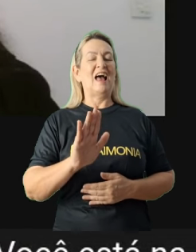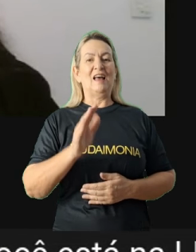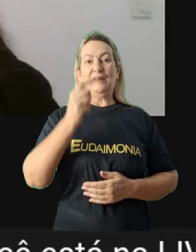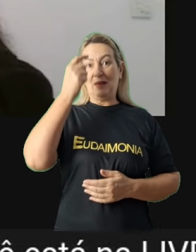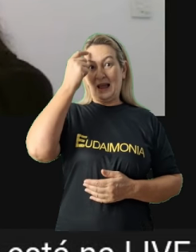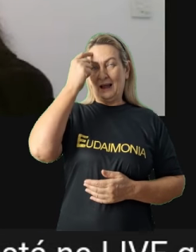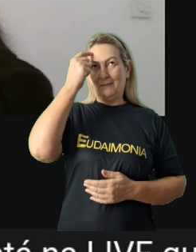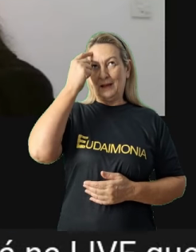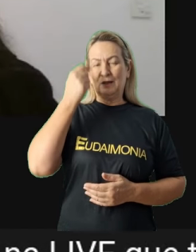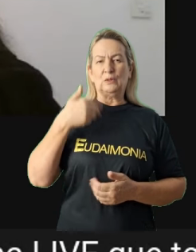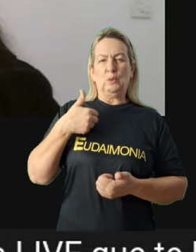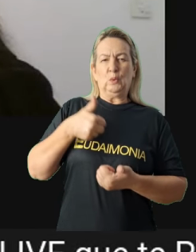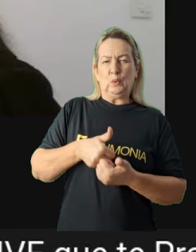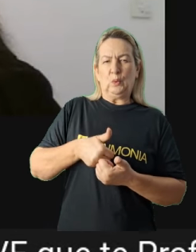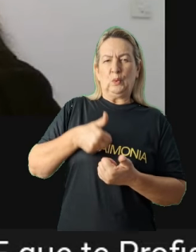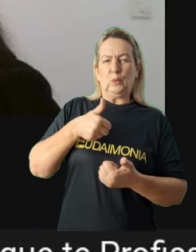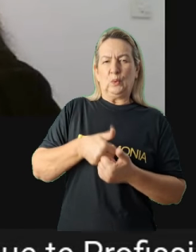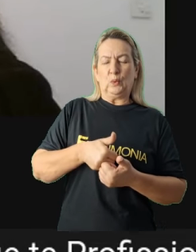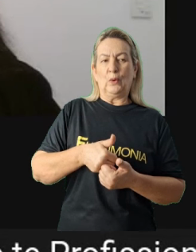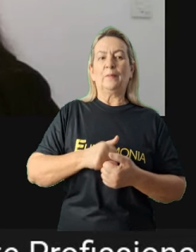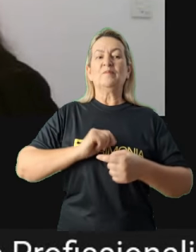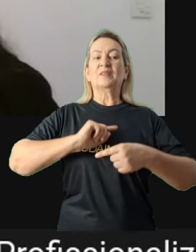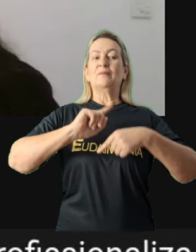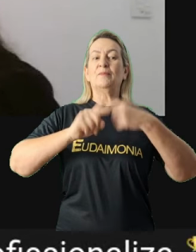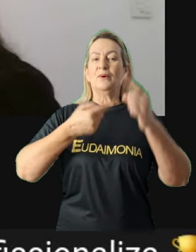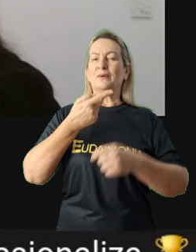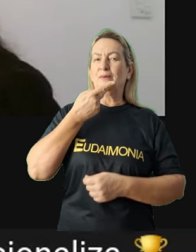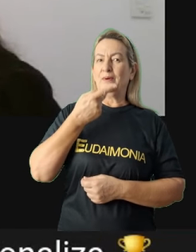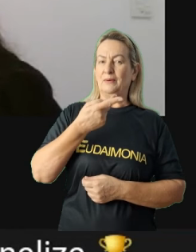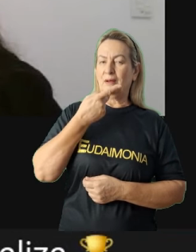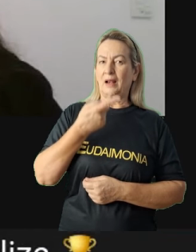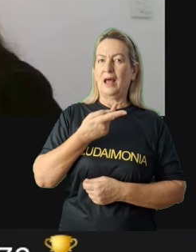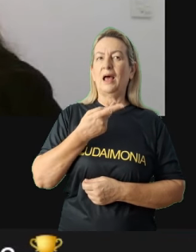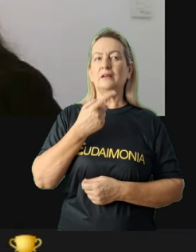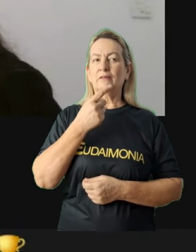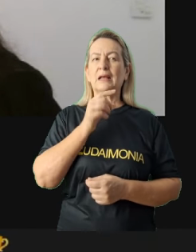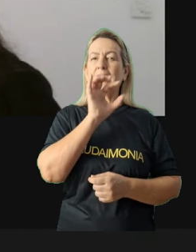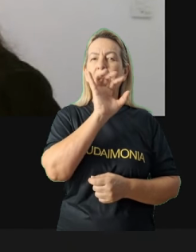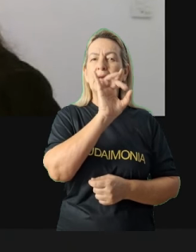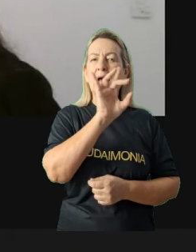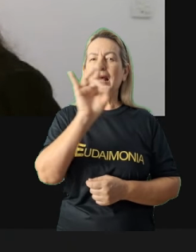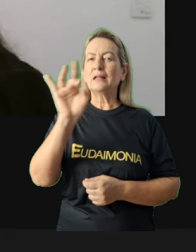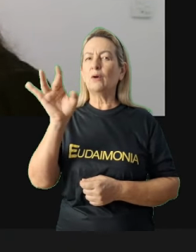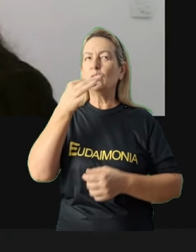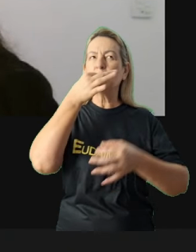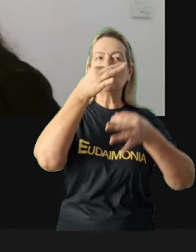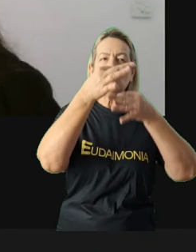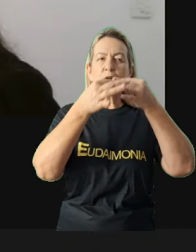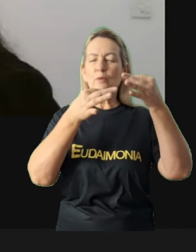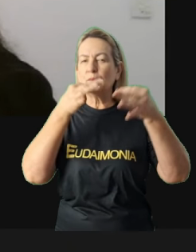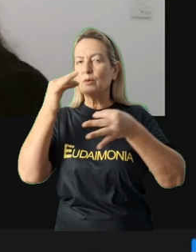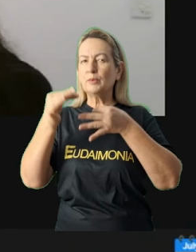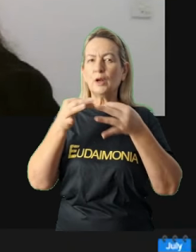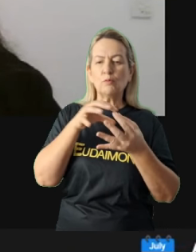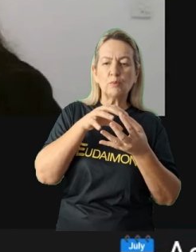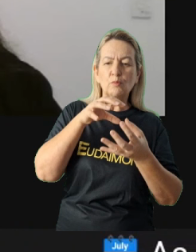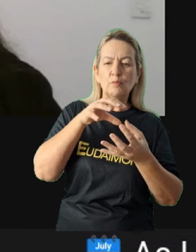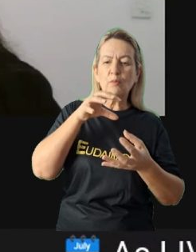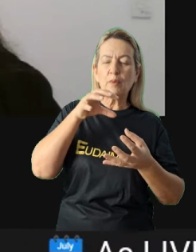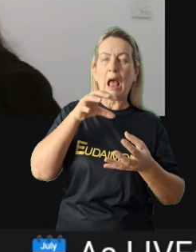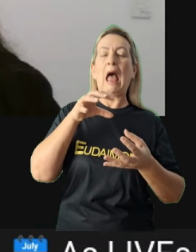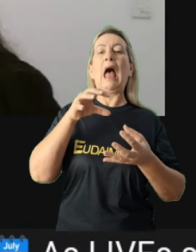minha cabeça está aqui explodindo. E assim, o bom da gente falar depois é que a gente vai pegando um pouquinho do que cada colega falou e Isso.